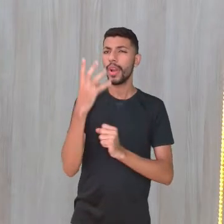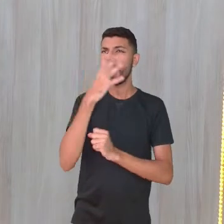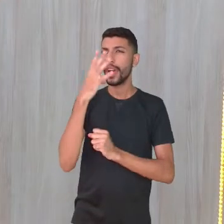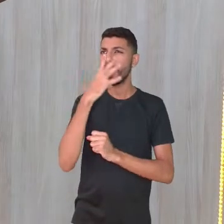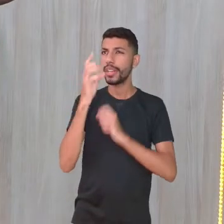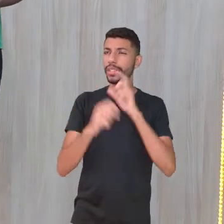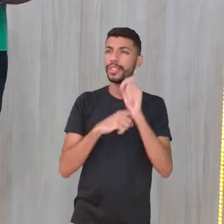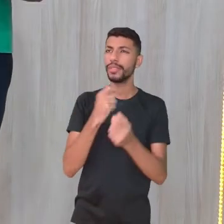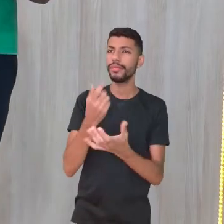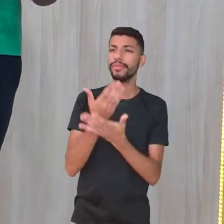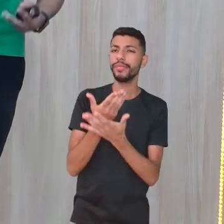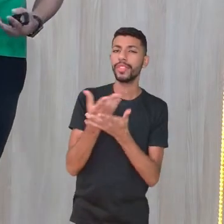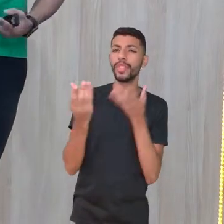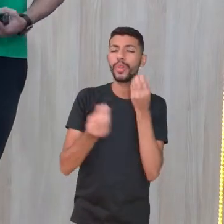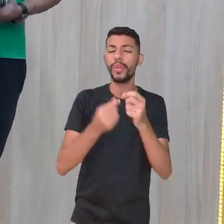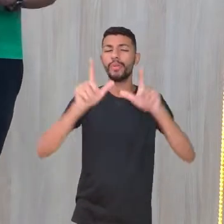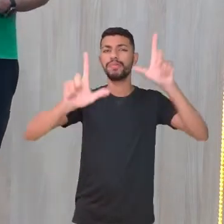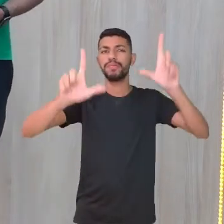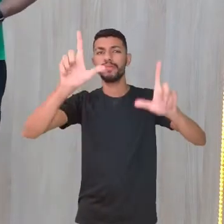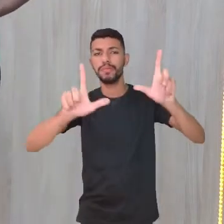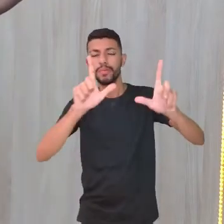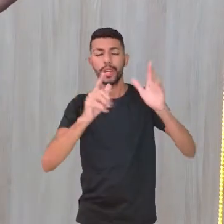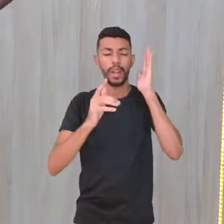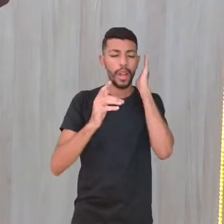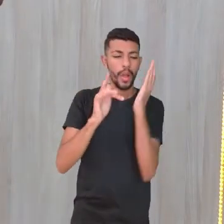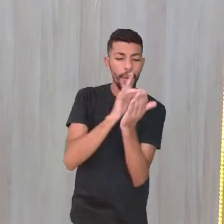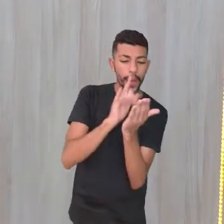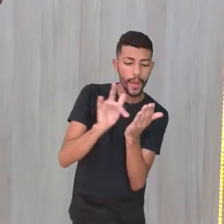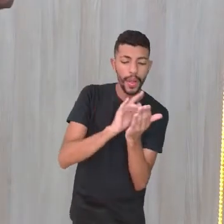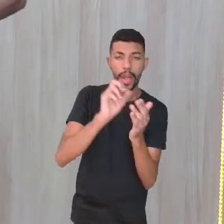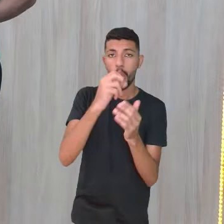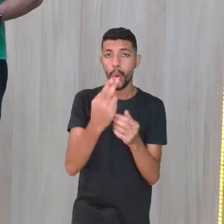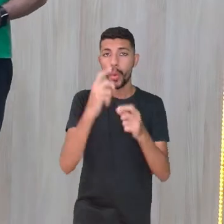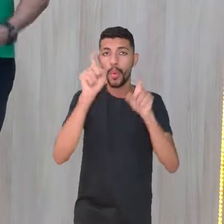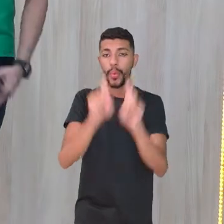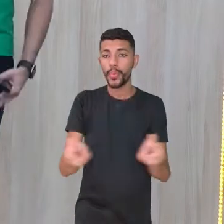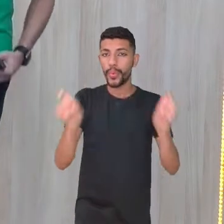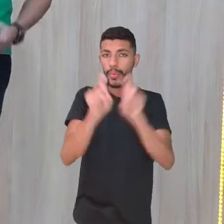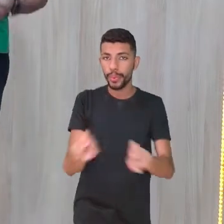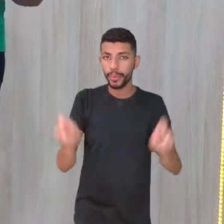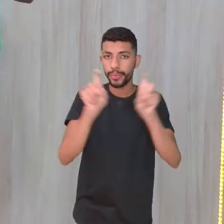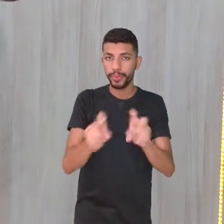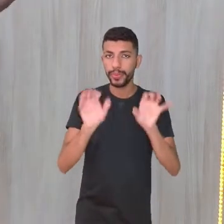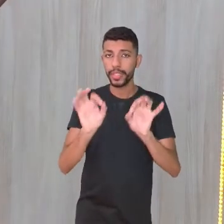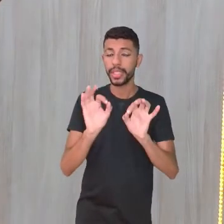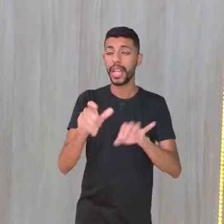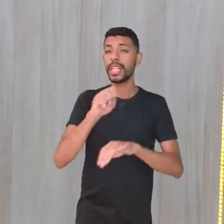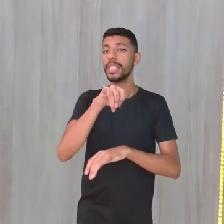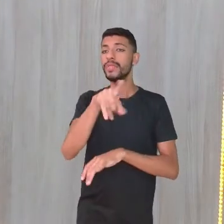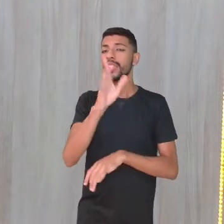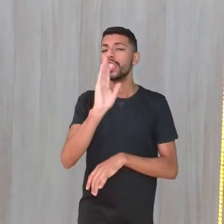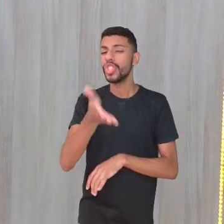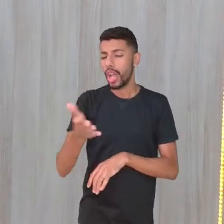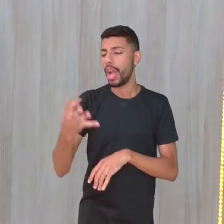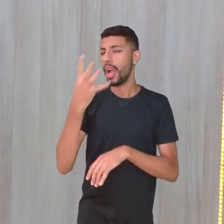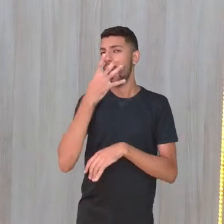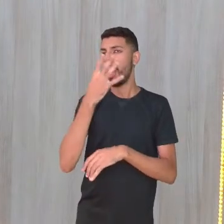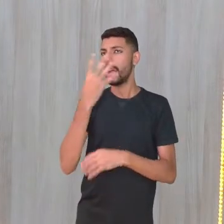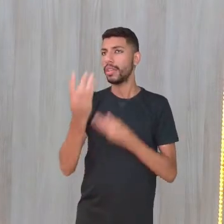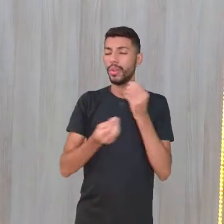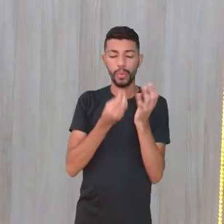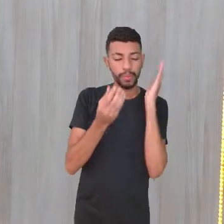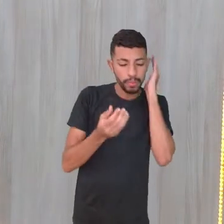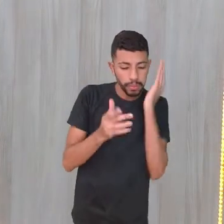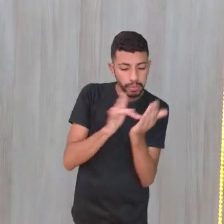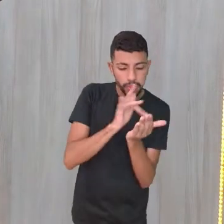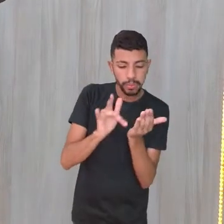assistir essa aula através da TV, do celular ou do computador. Se você já está assistindo aí essa aula através do